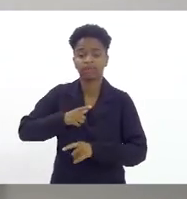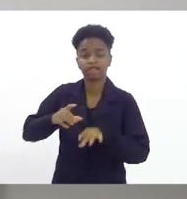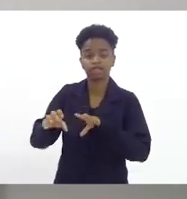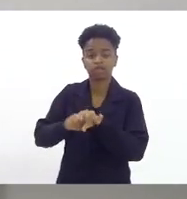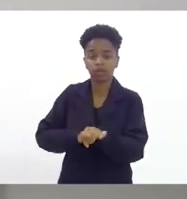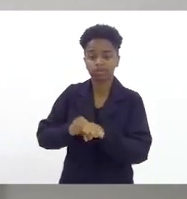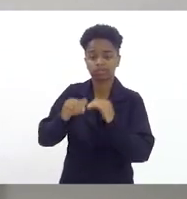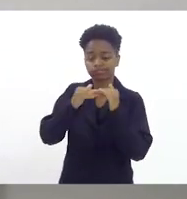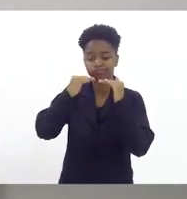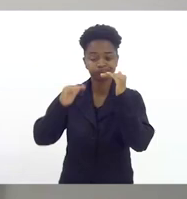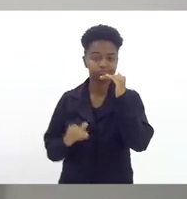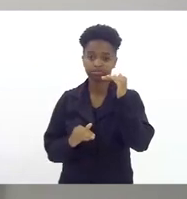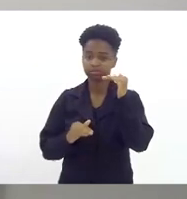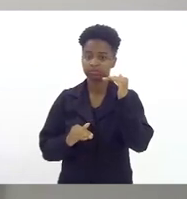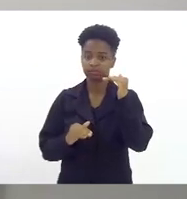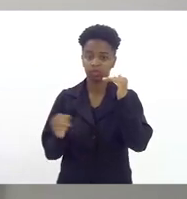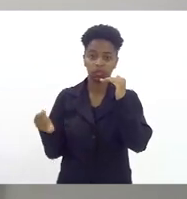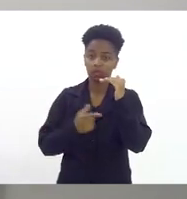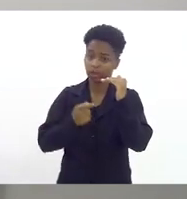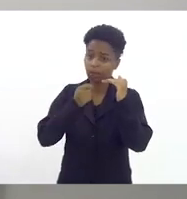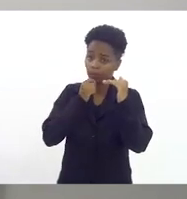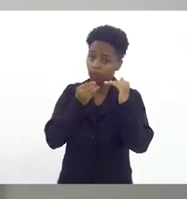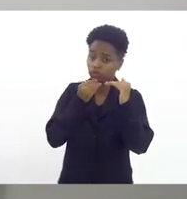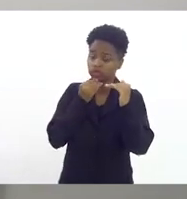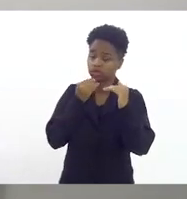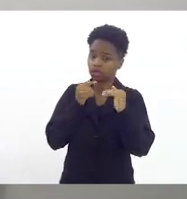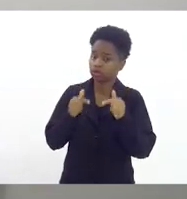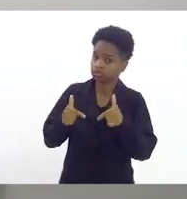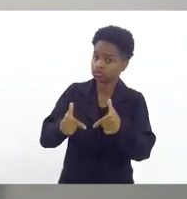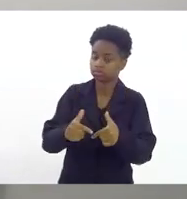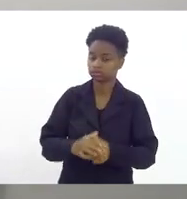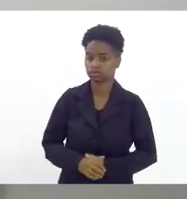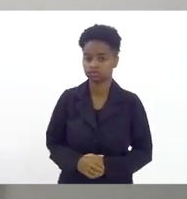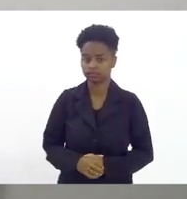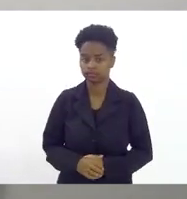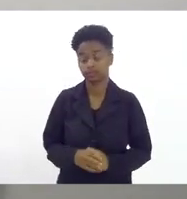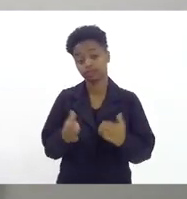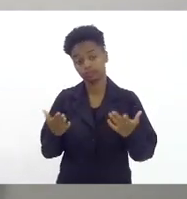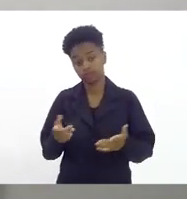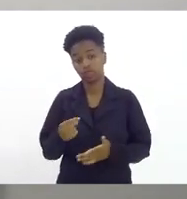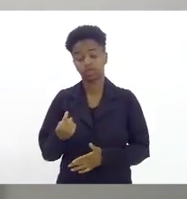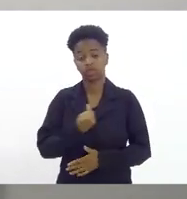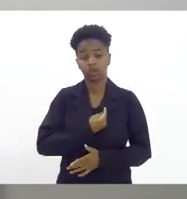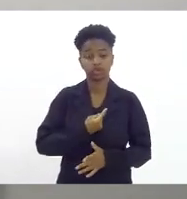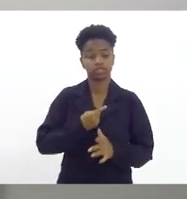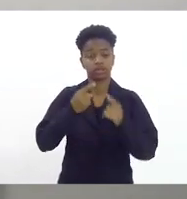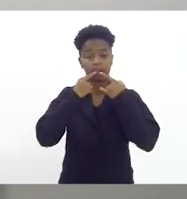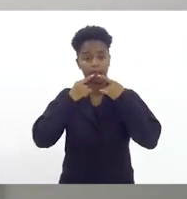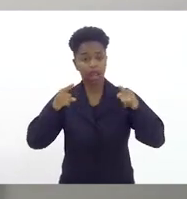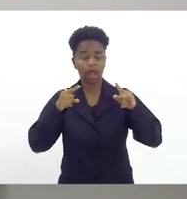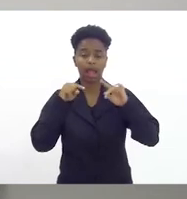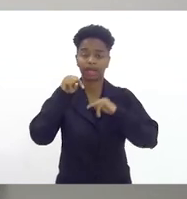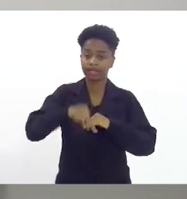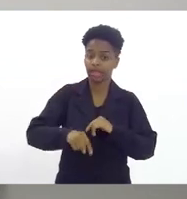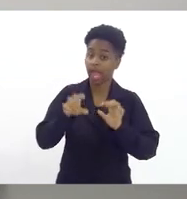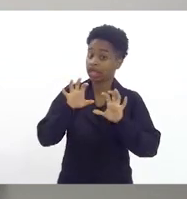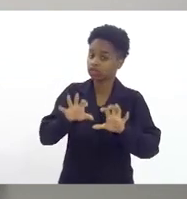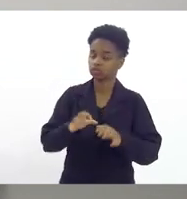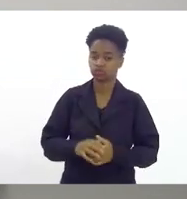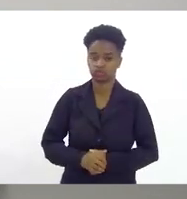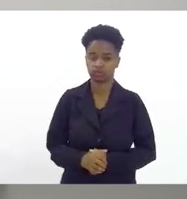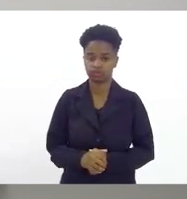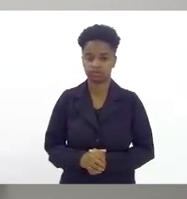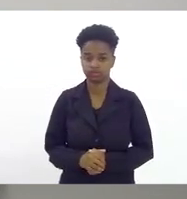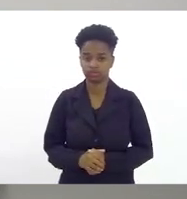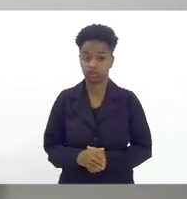abaixo daquilo que ele poderia ter Então nós vamos questionar aqui esse ponto